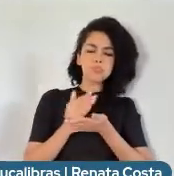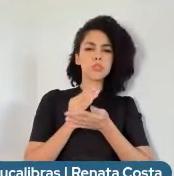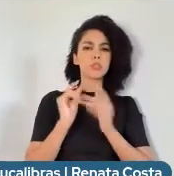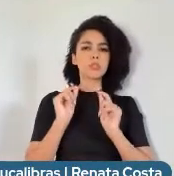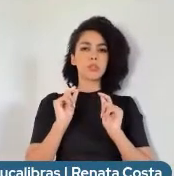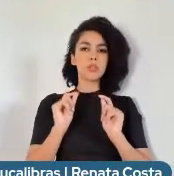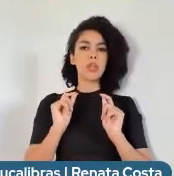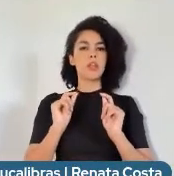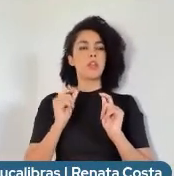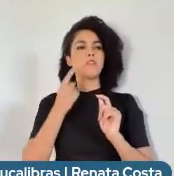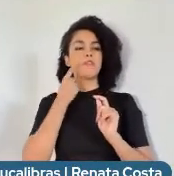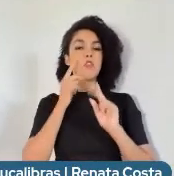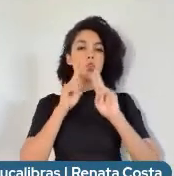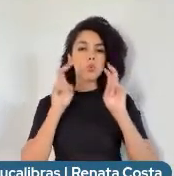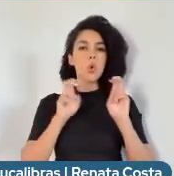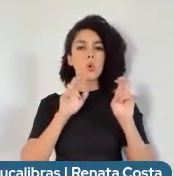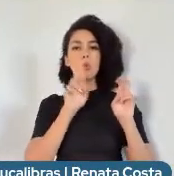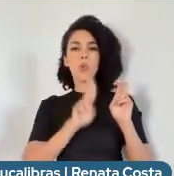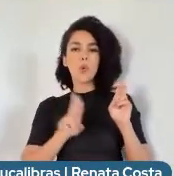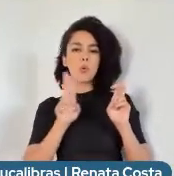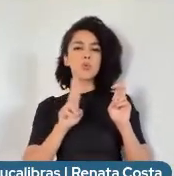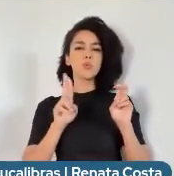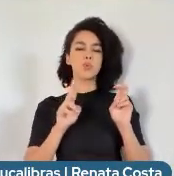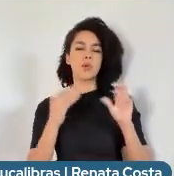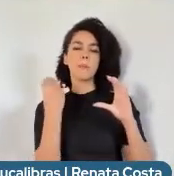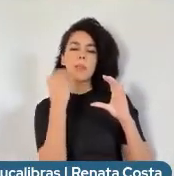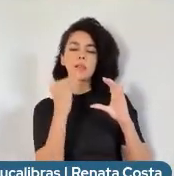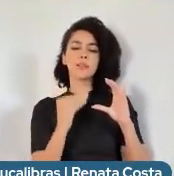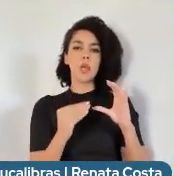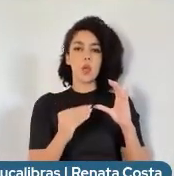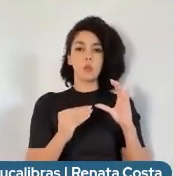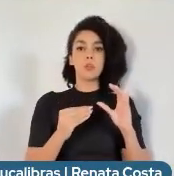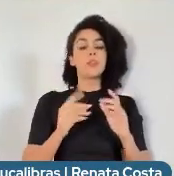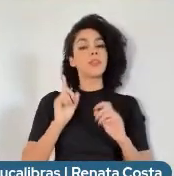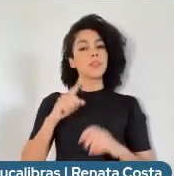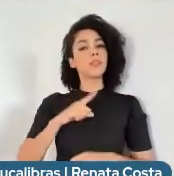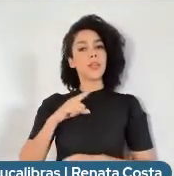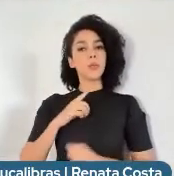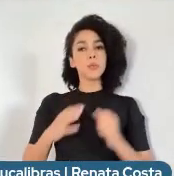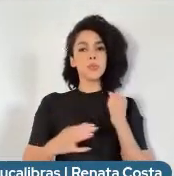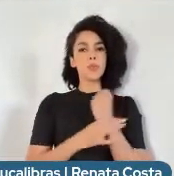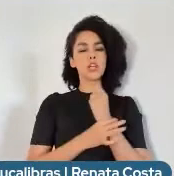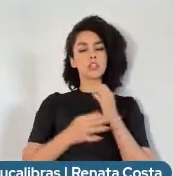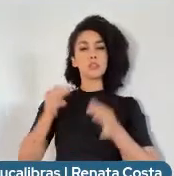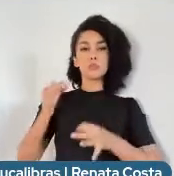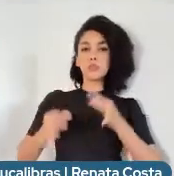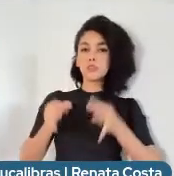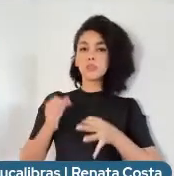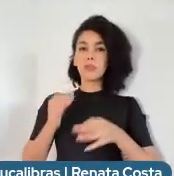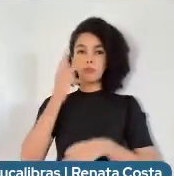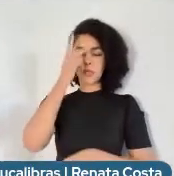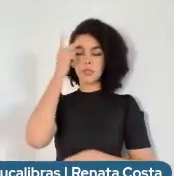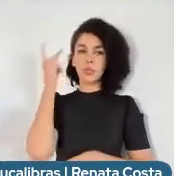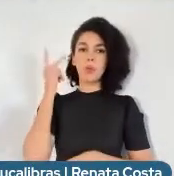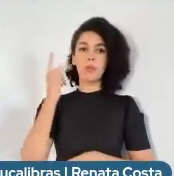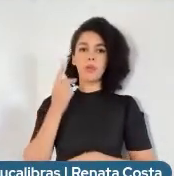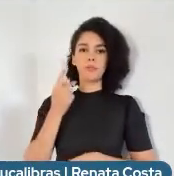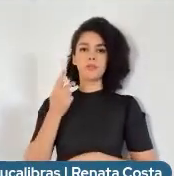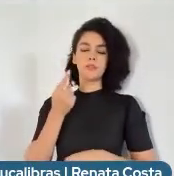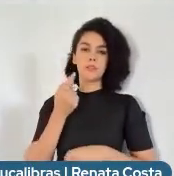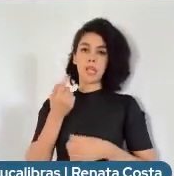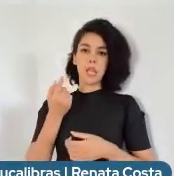e a aplicação, que traz segurança jurídica para que os investidores, e inclusive há